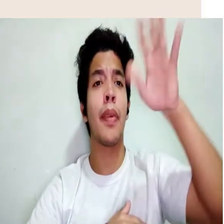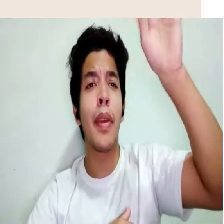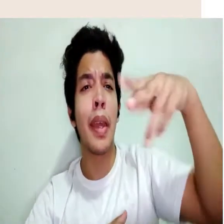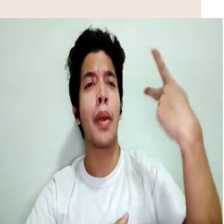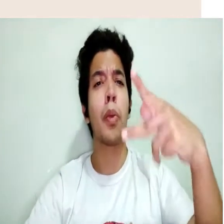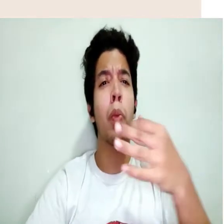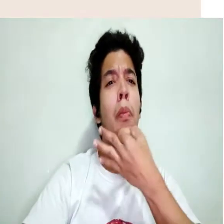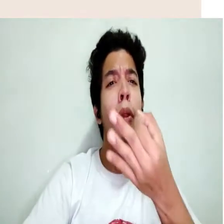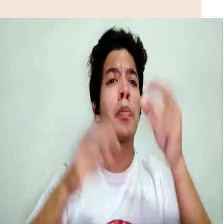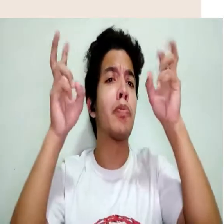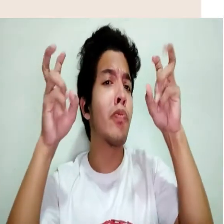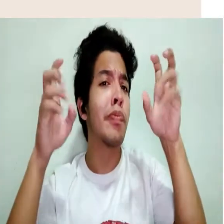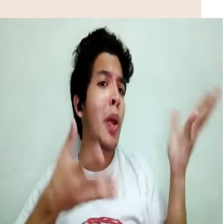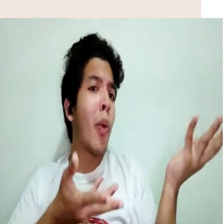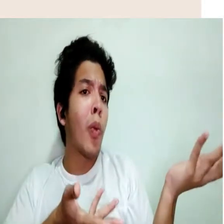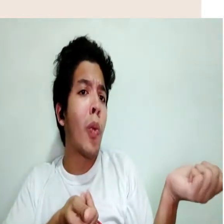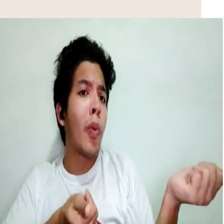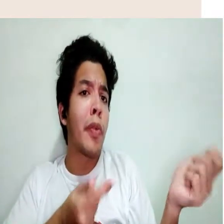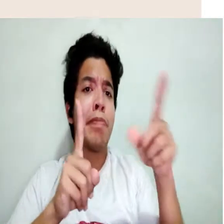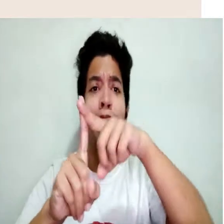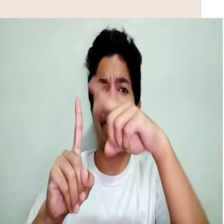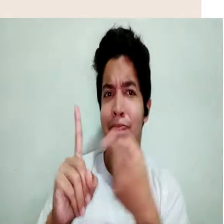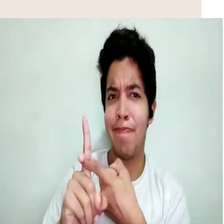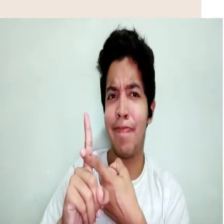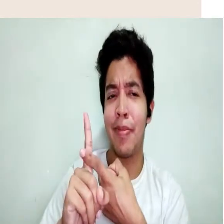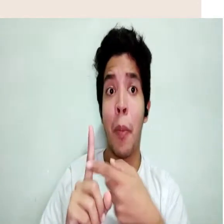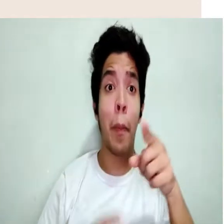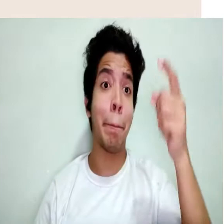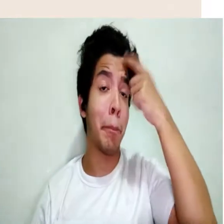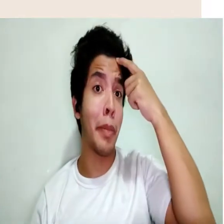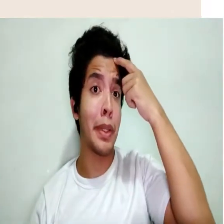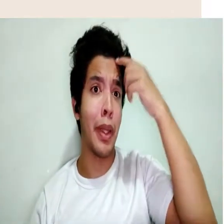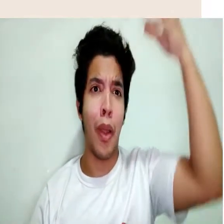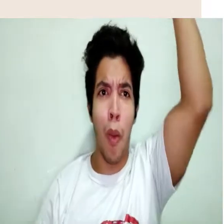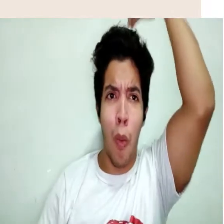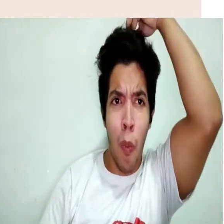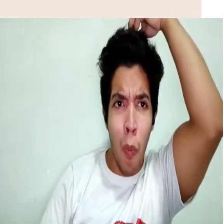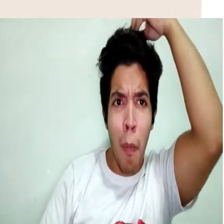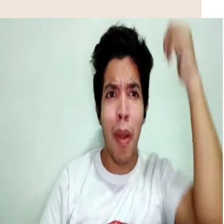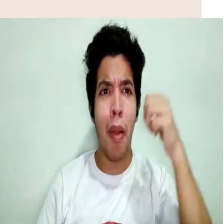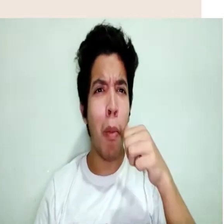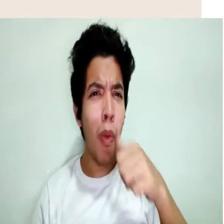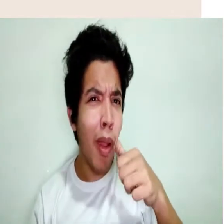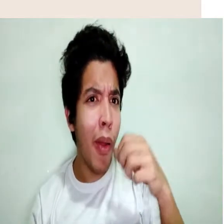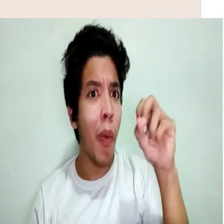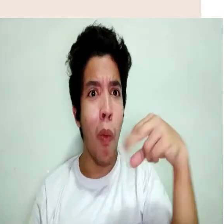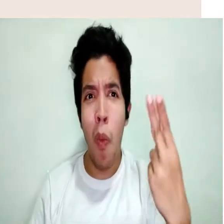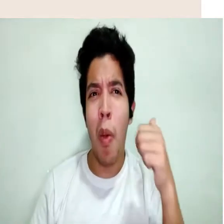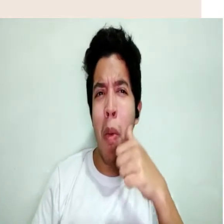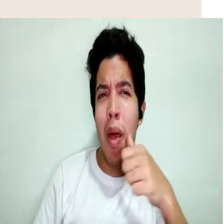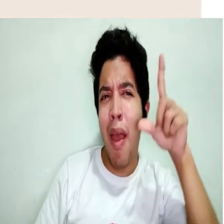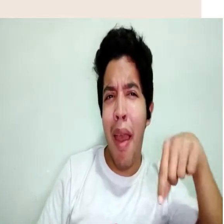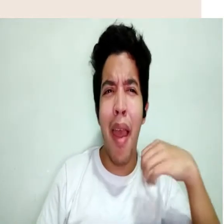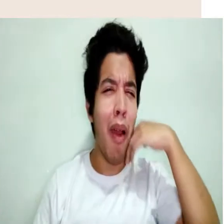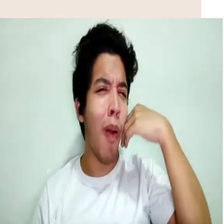Ei, qual é a sua opinião sobre gravidez na adolescência? Você acha que a culpa é das meninas que não se cuidam? Que